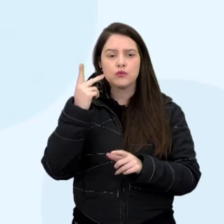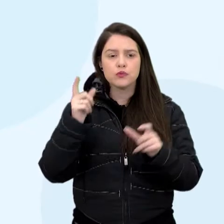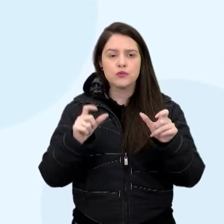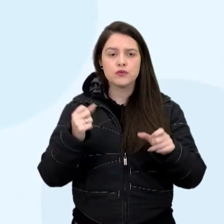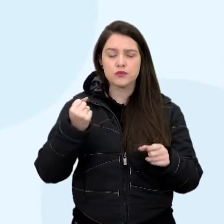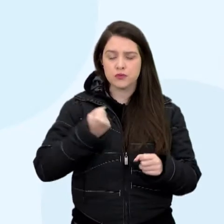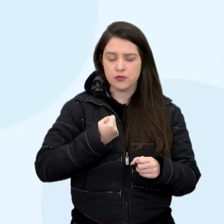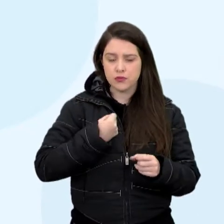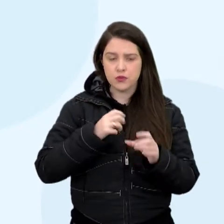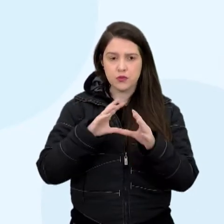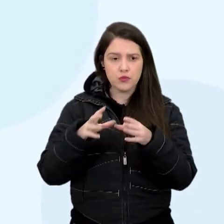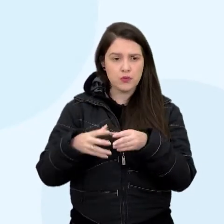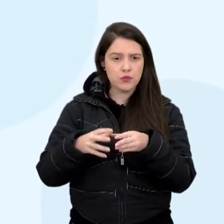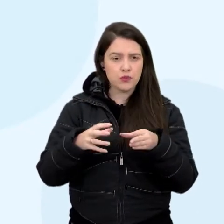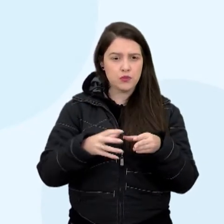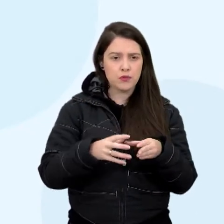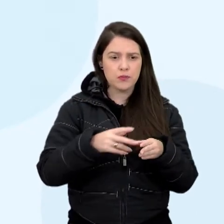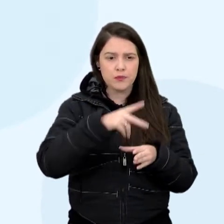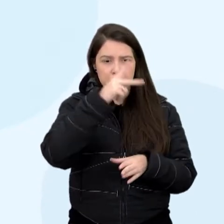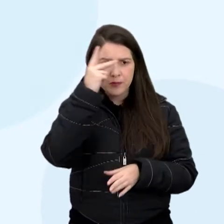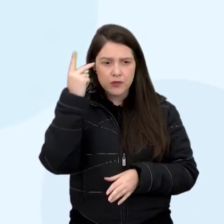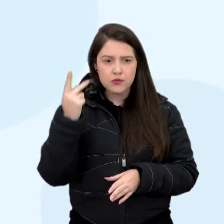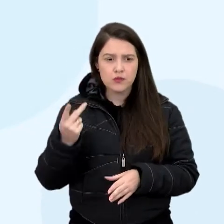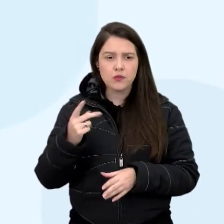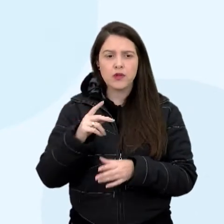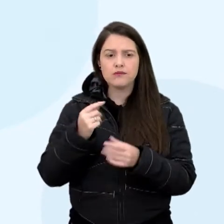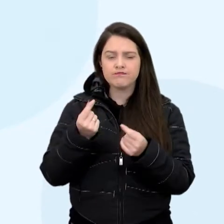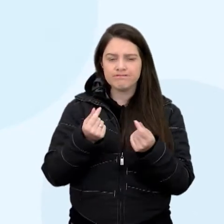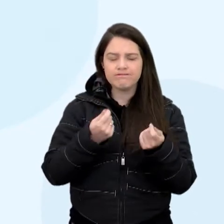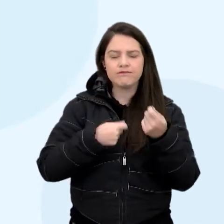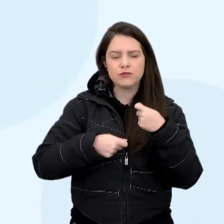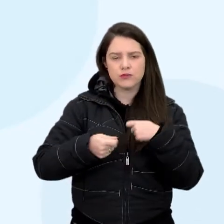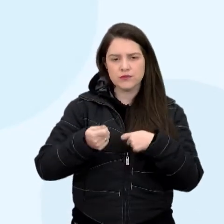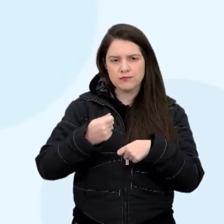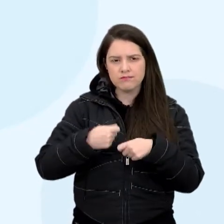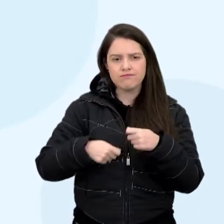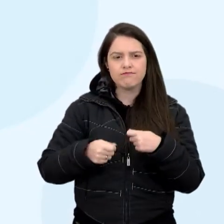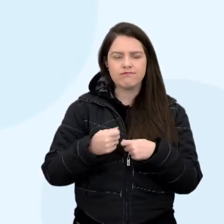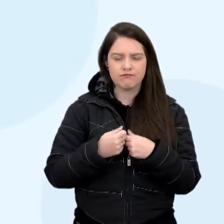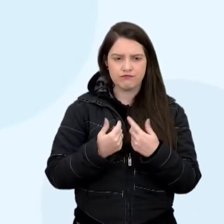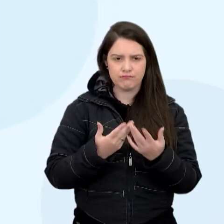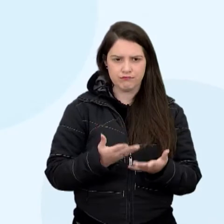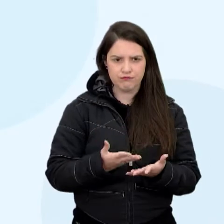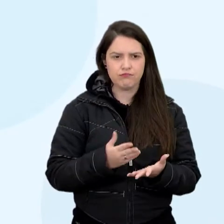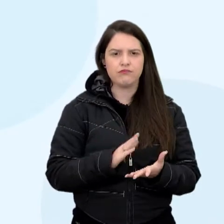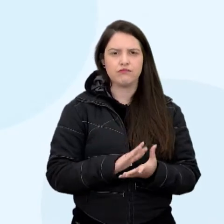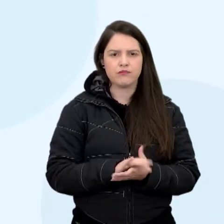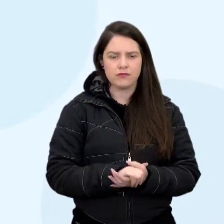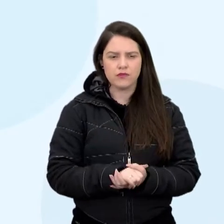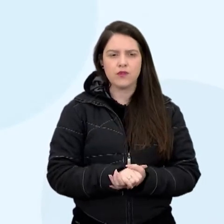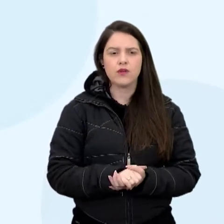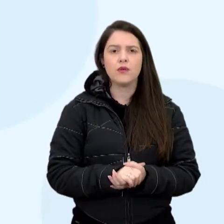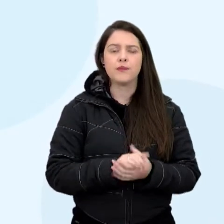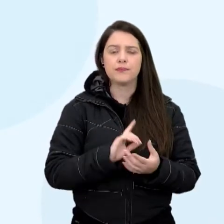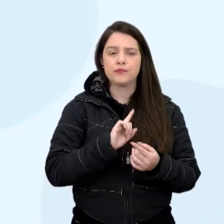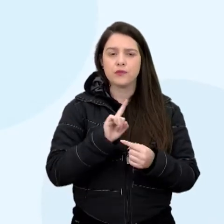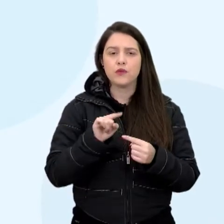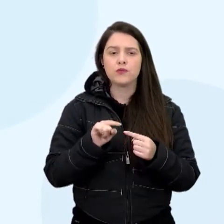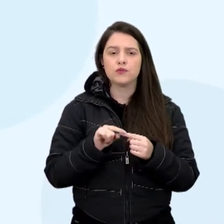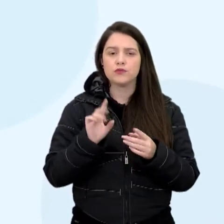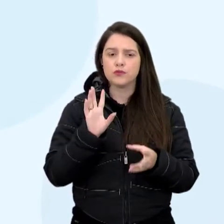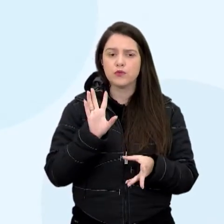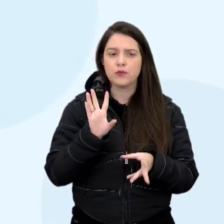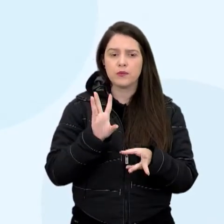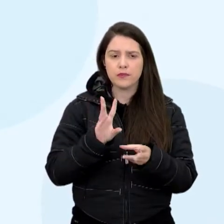sua condição socioeconômica. Minto ainda a atividade integrada de número 2, é que eu já estou preparando, né, já